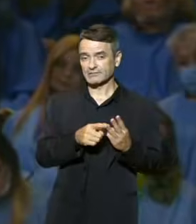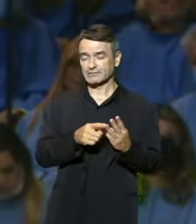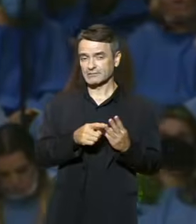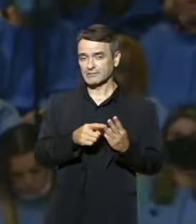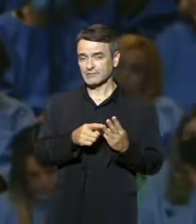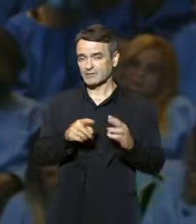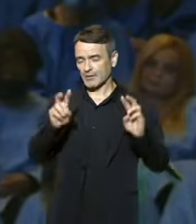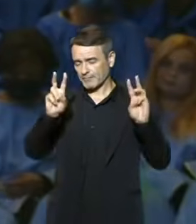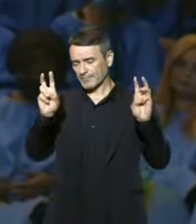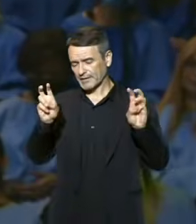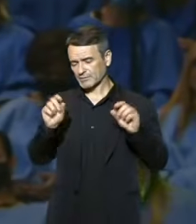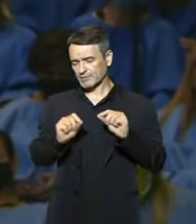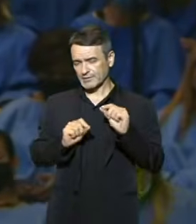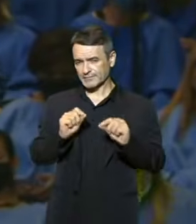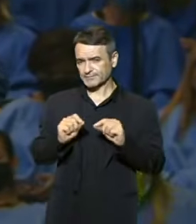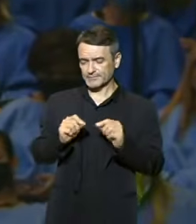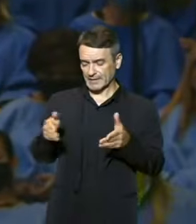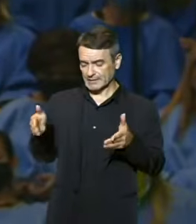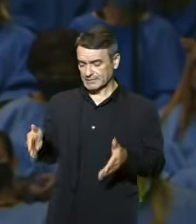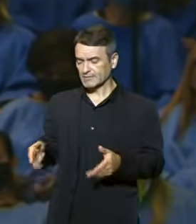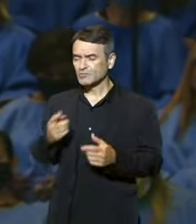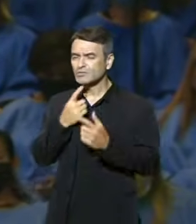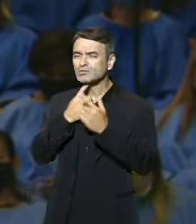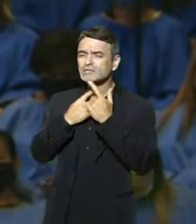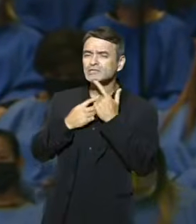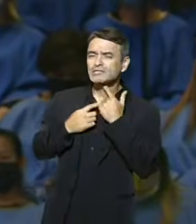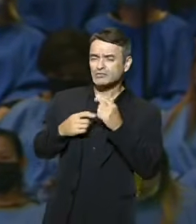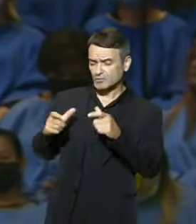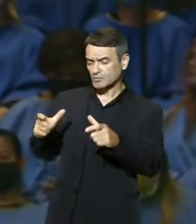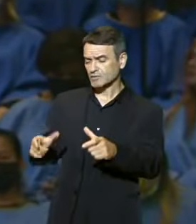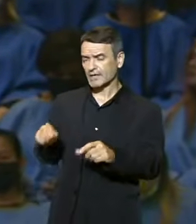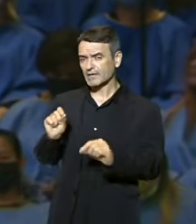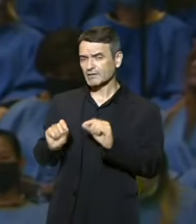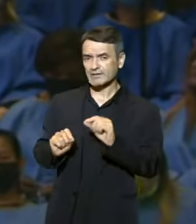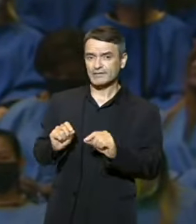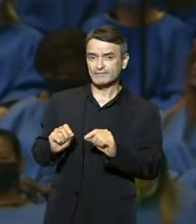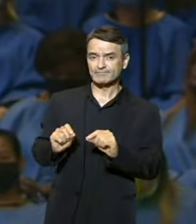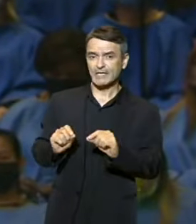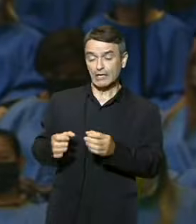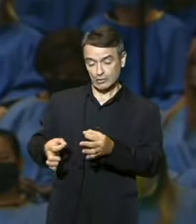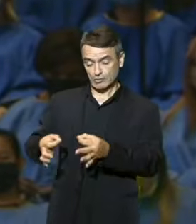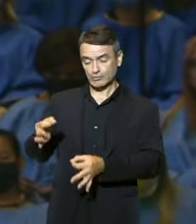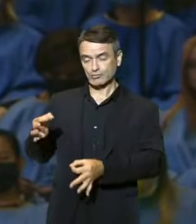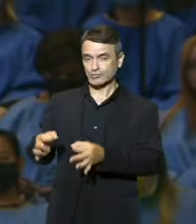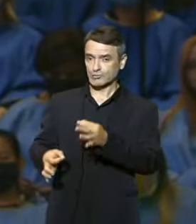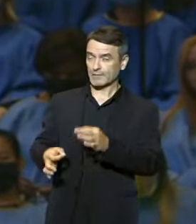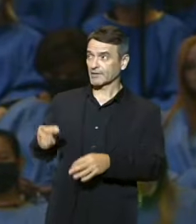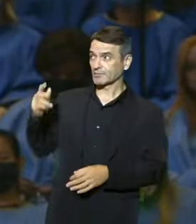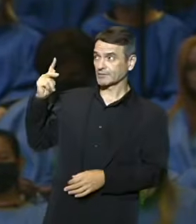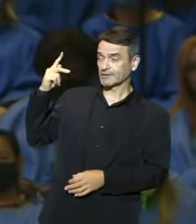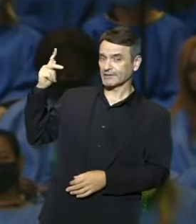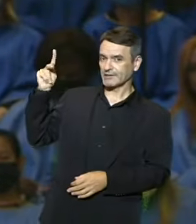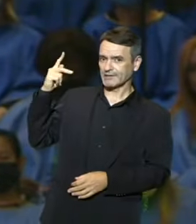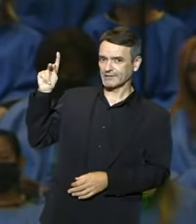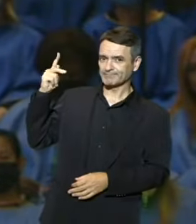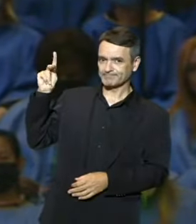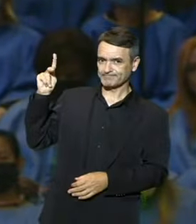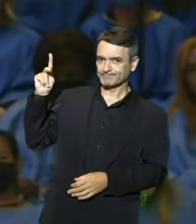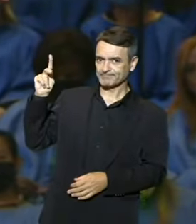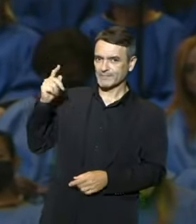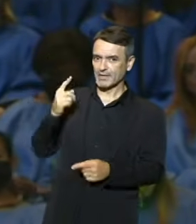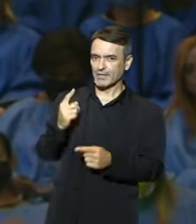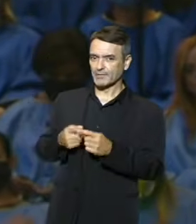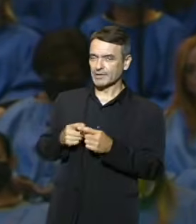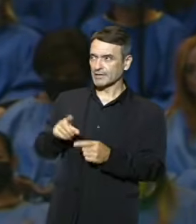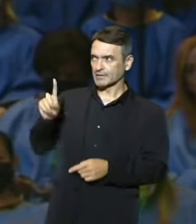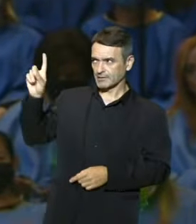lição: a sepultura do desejo é o lugar também do julgamento de Deus, porque Deus é